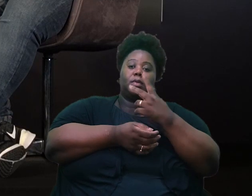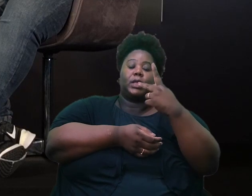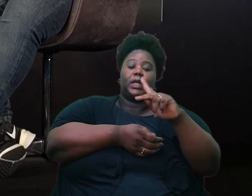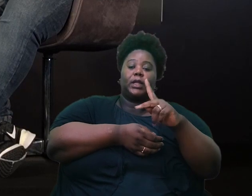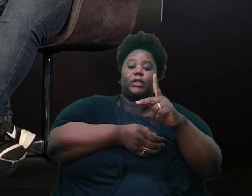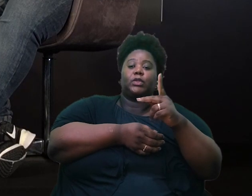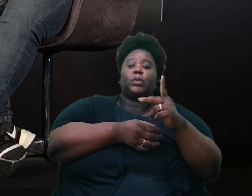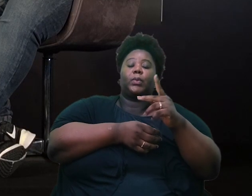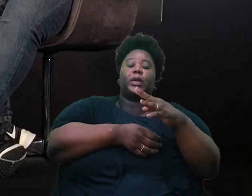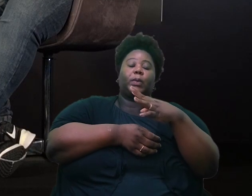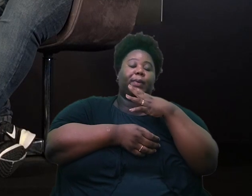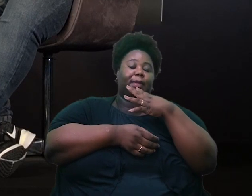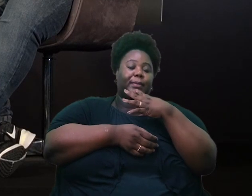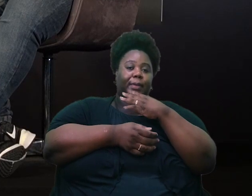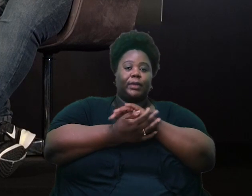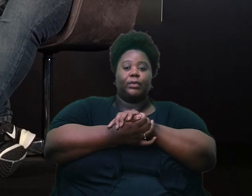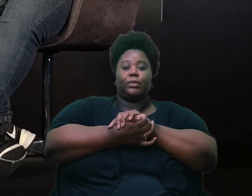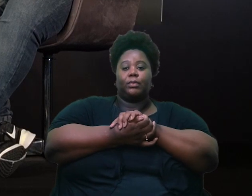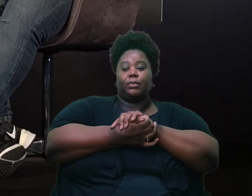produção de conhecimento,